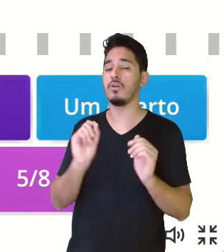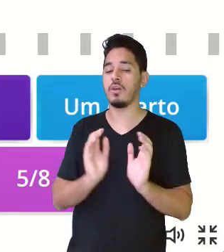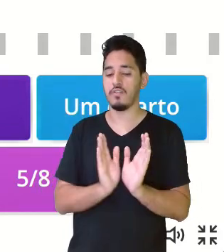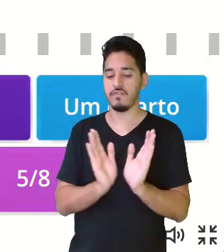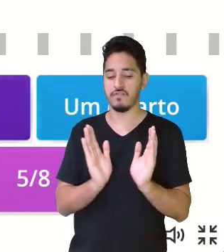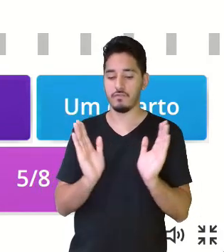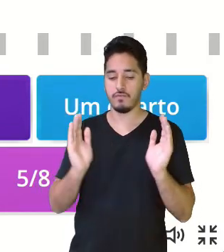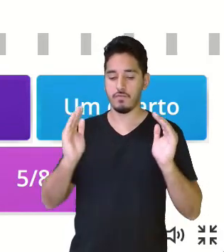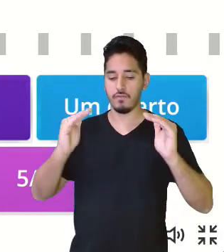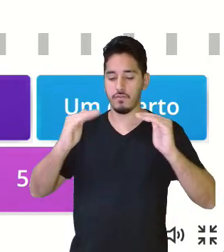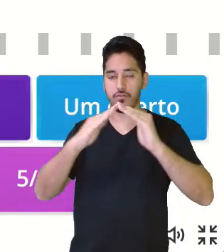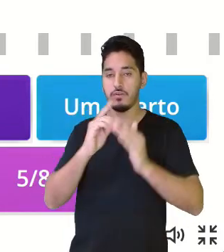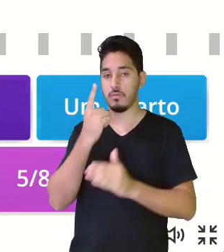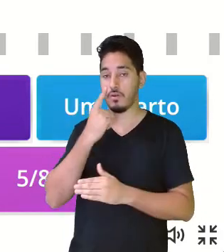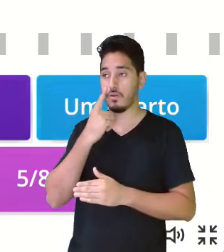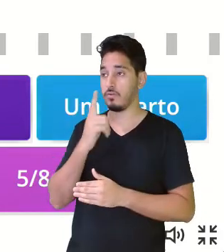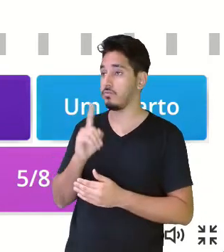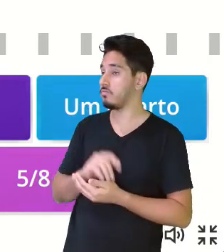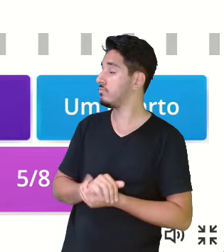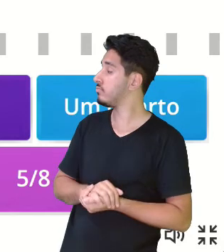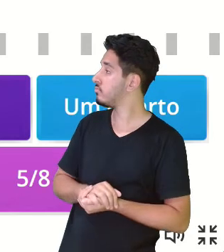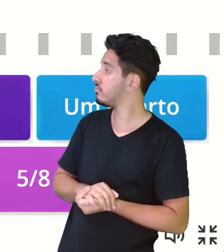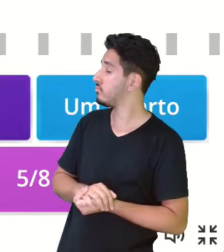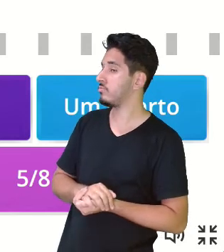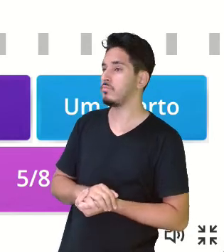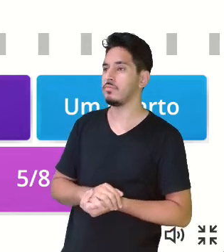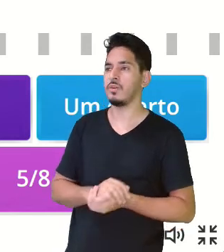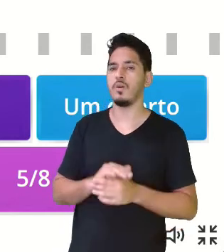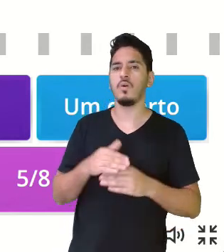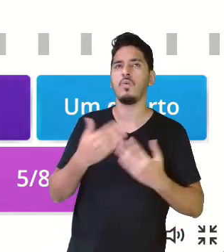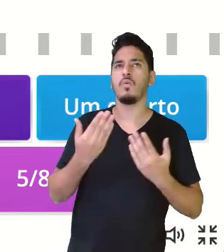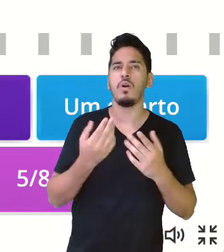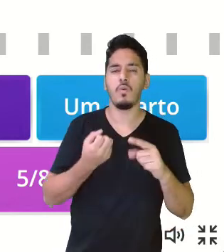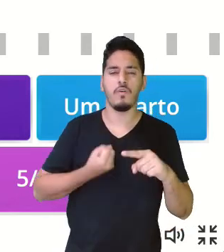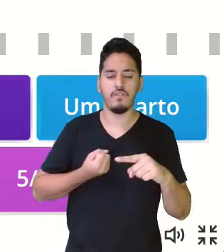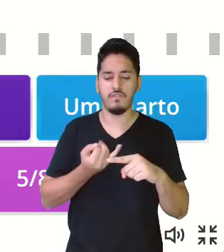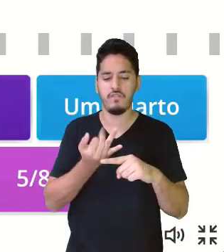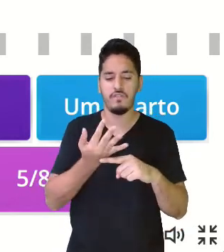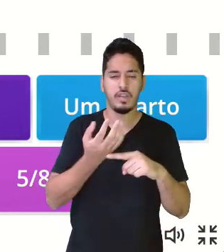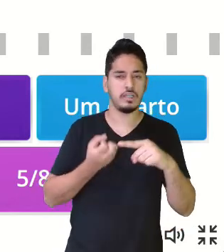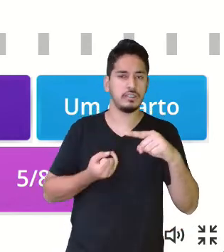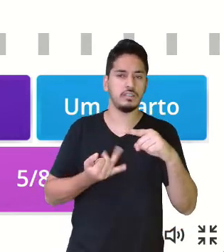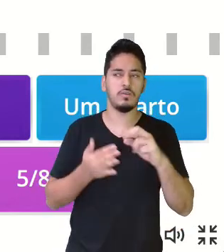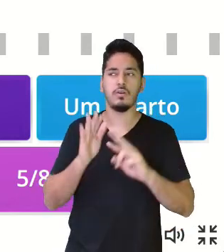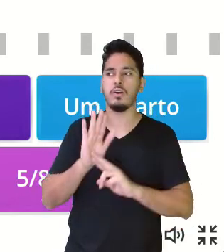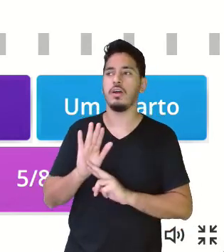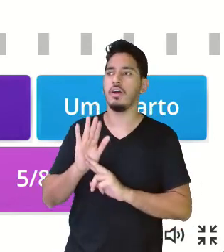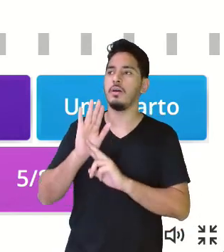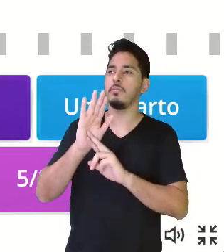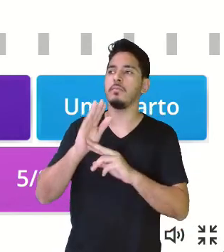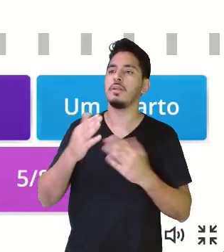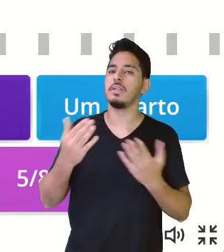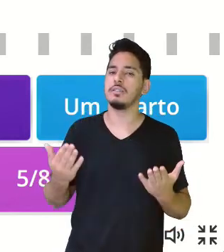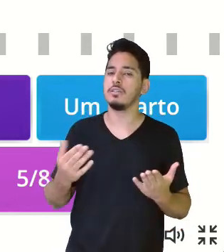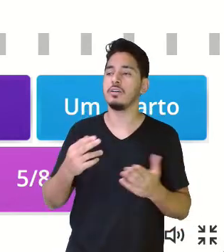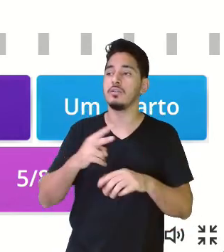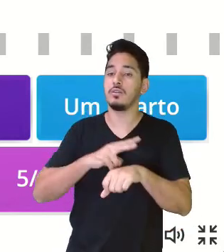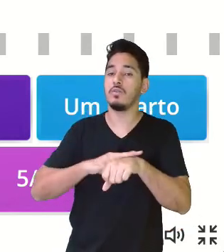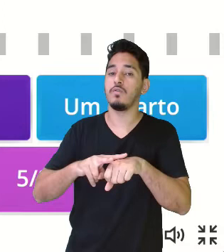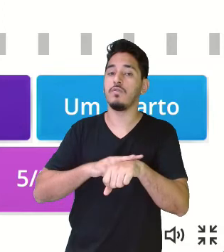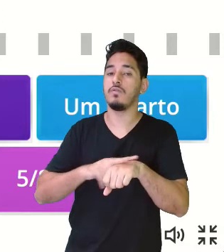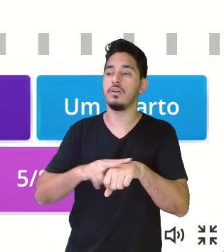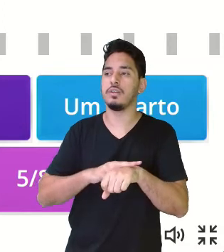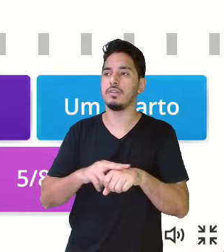formas geométricas. Eu tenho aqui, ó, qual fração representa a parte